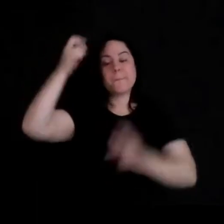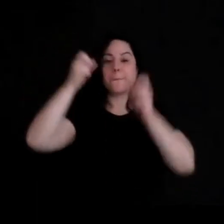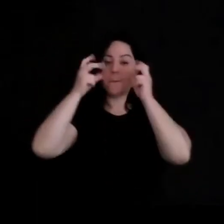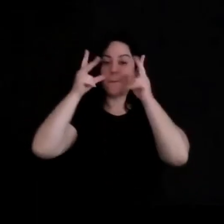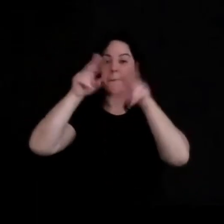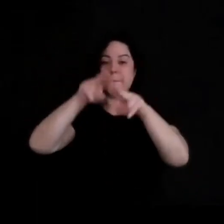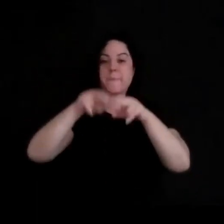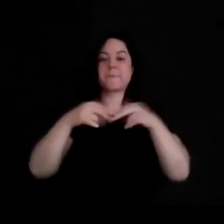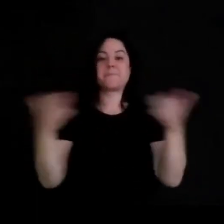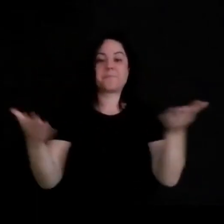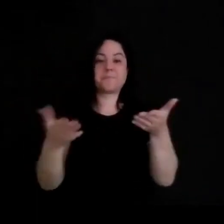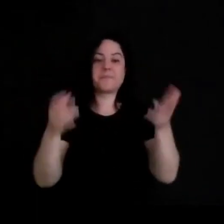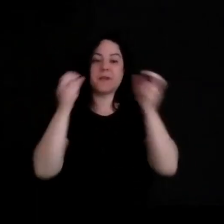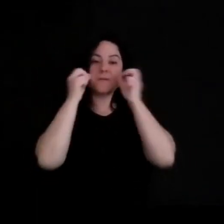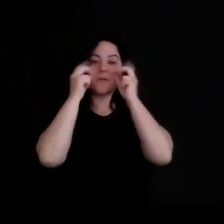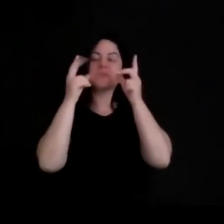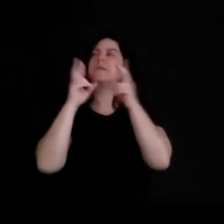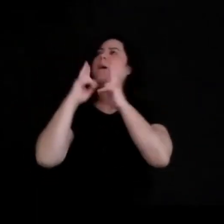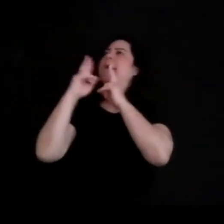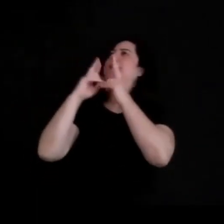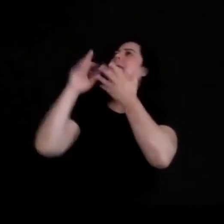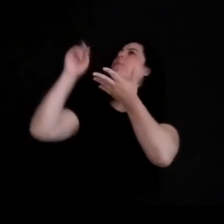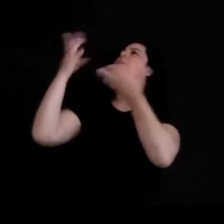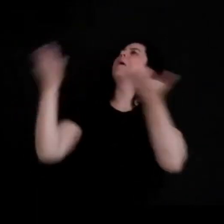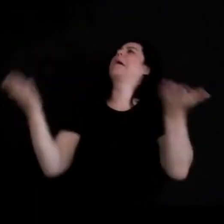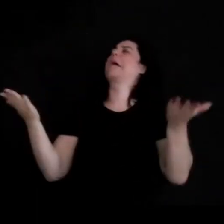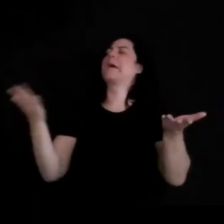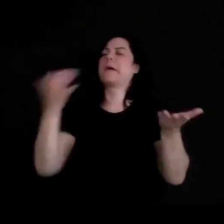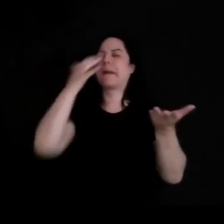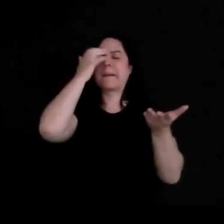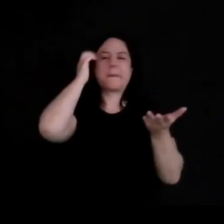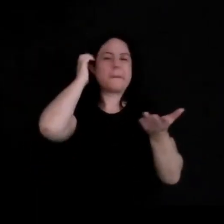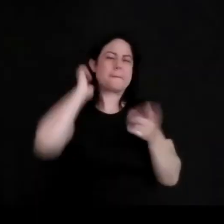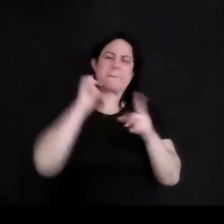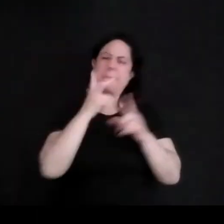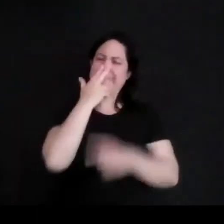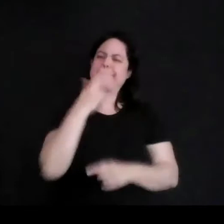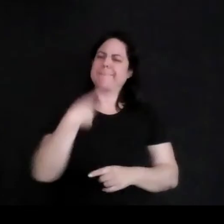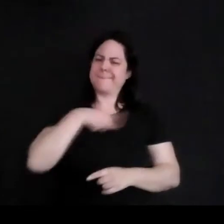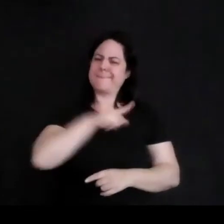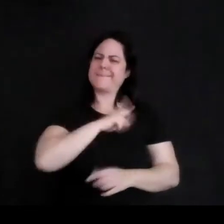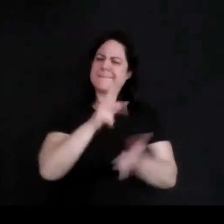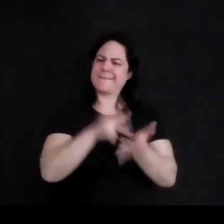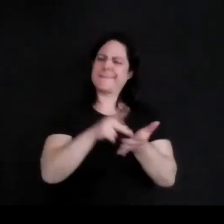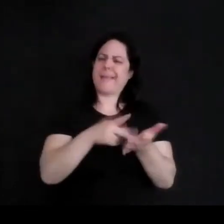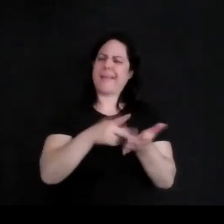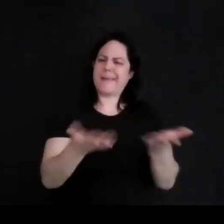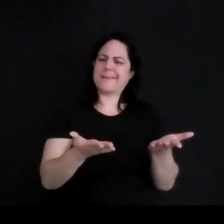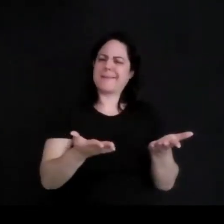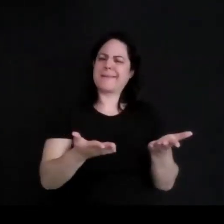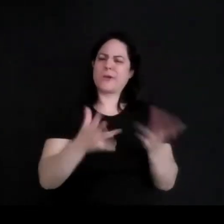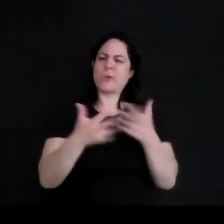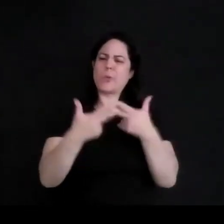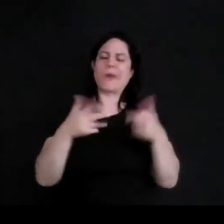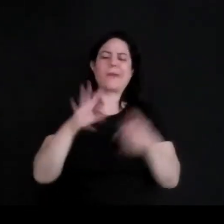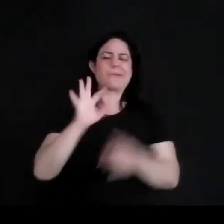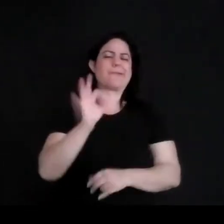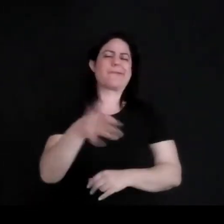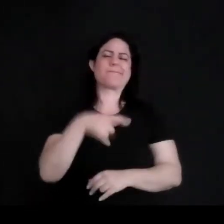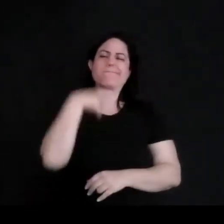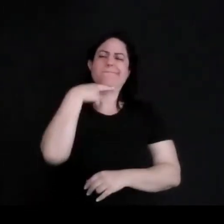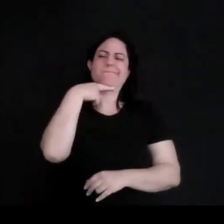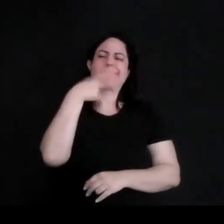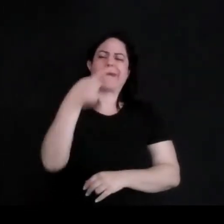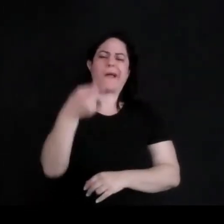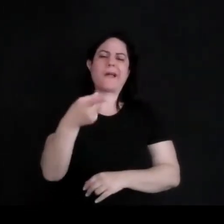agora Moisés, então, reclama com Deus. Parece até a gente, né, Daniel? Não é assim? As coisas não dão certo, a gente